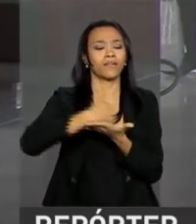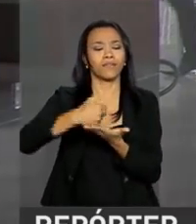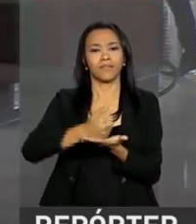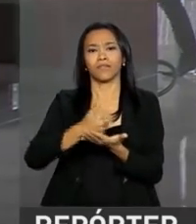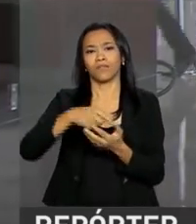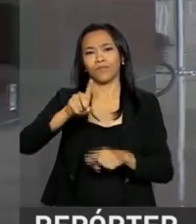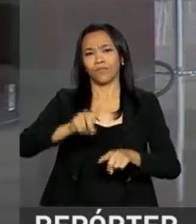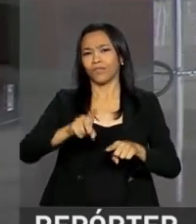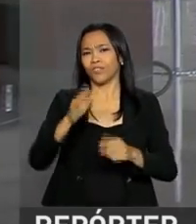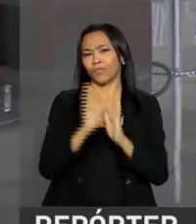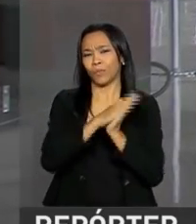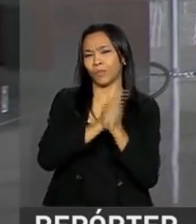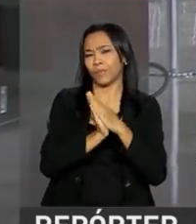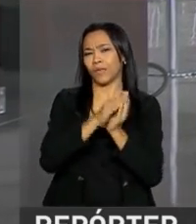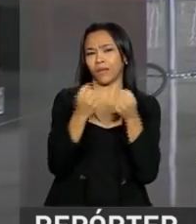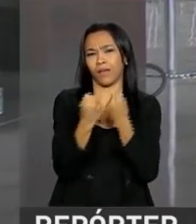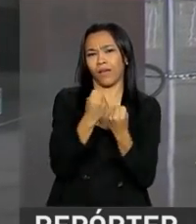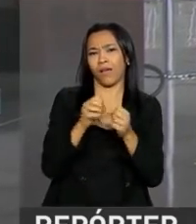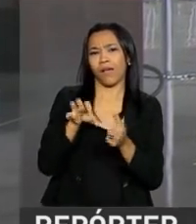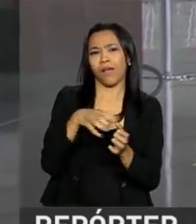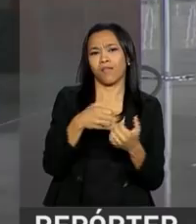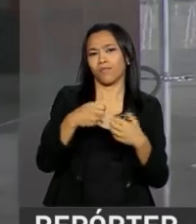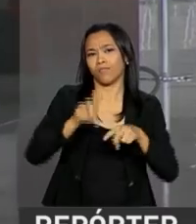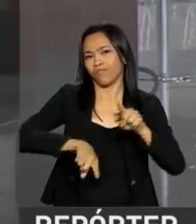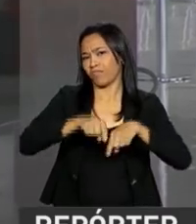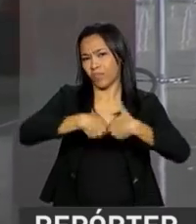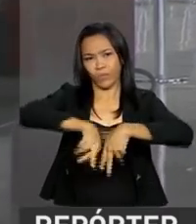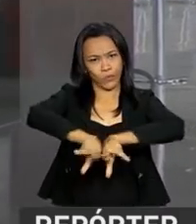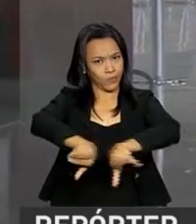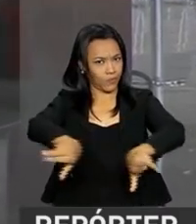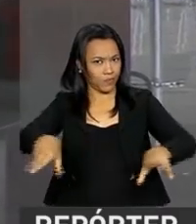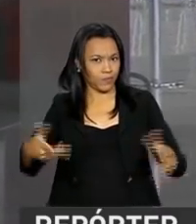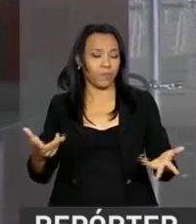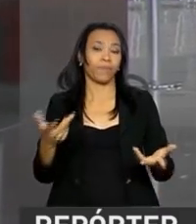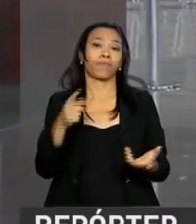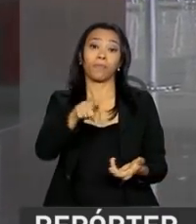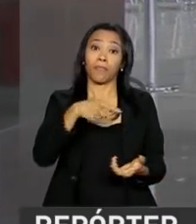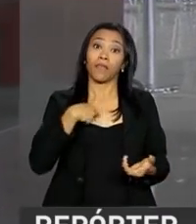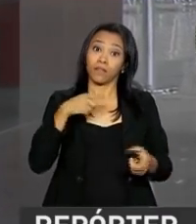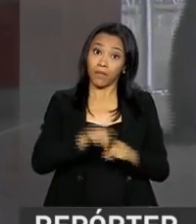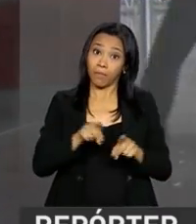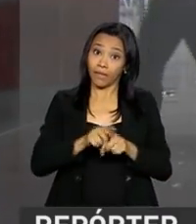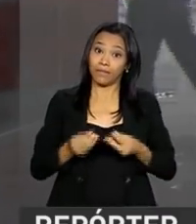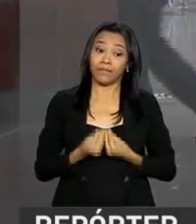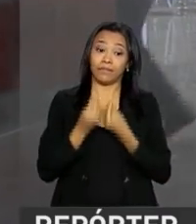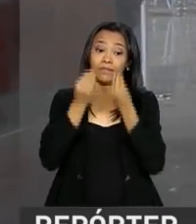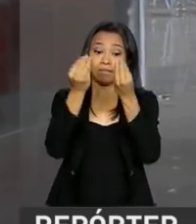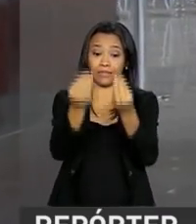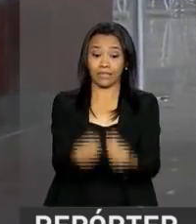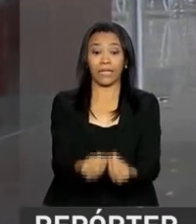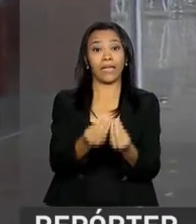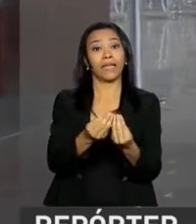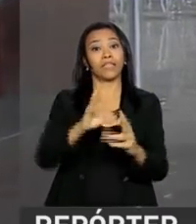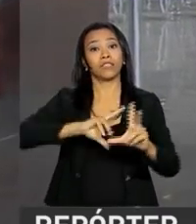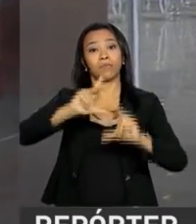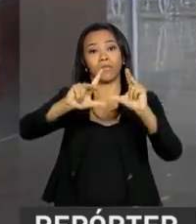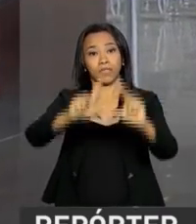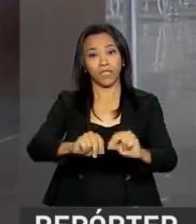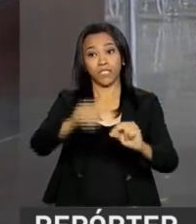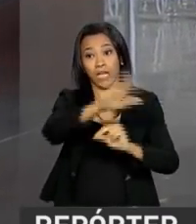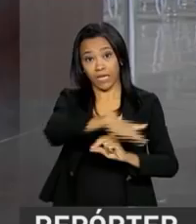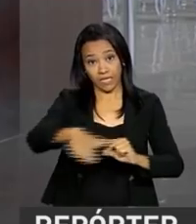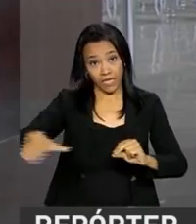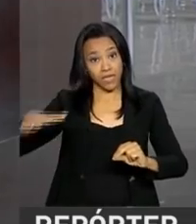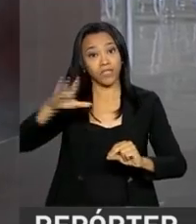brinquedos o presidente participou da entrega simbólica aí da entrega simbólica não da entrega de presentes a crianças de uma escola